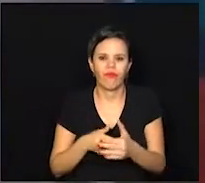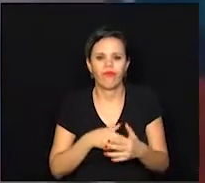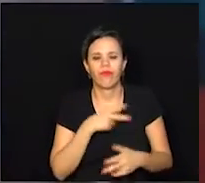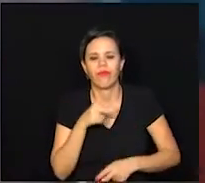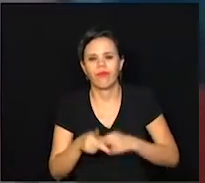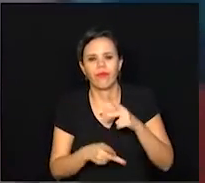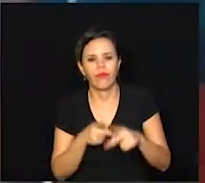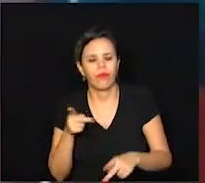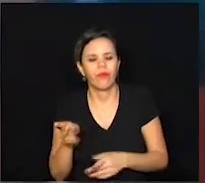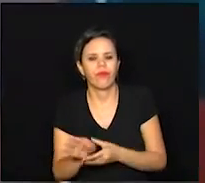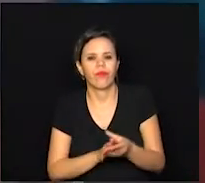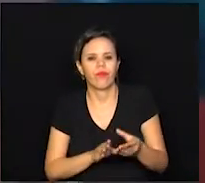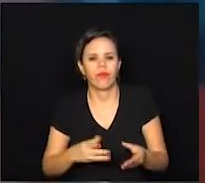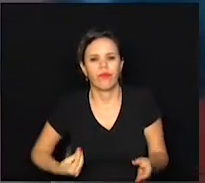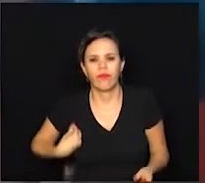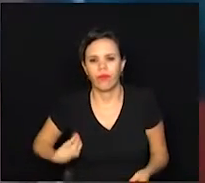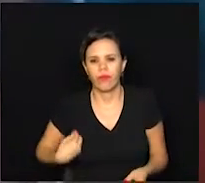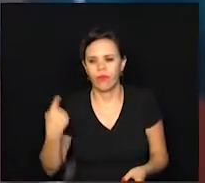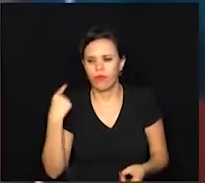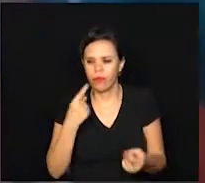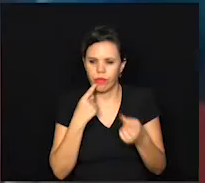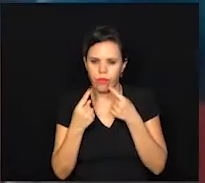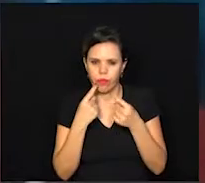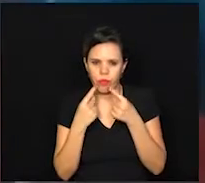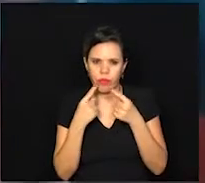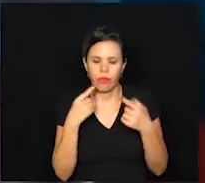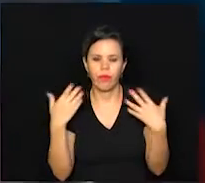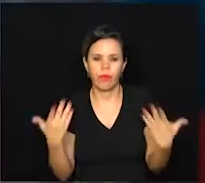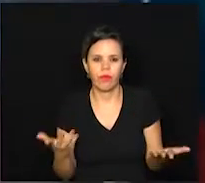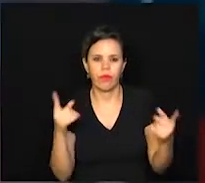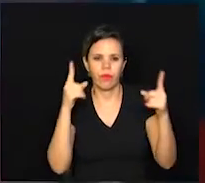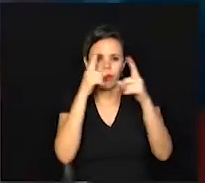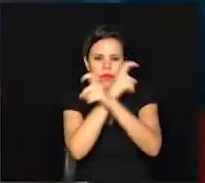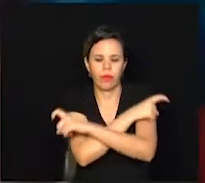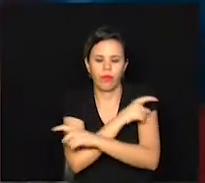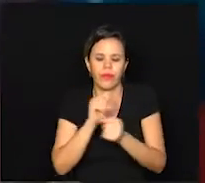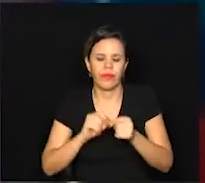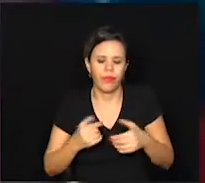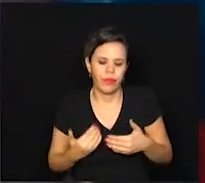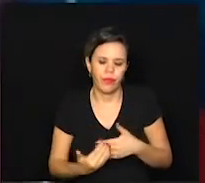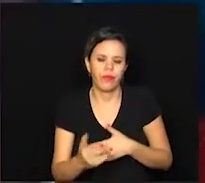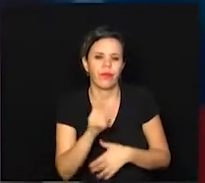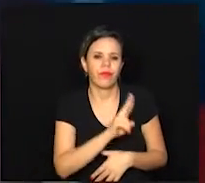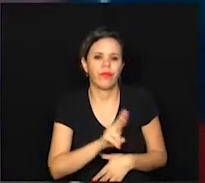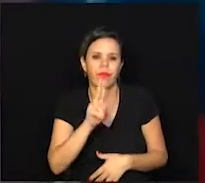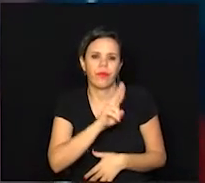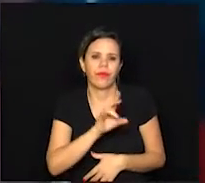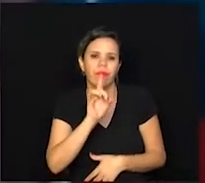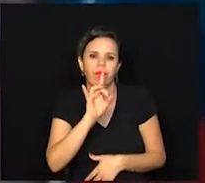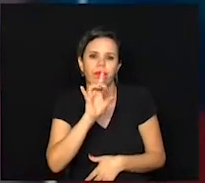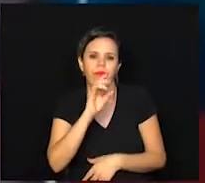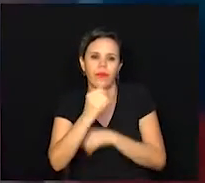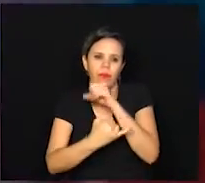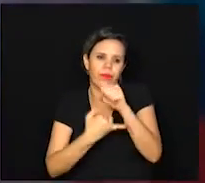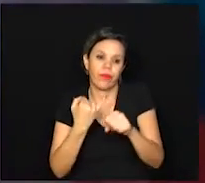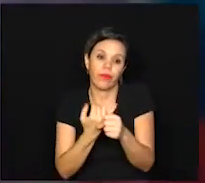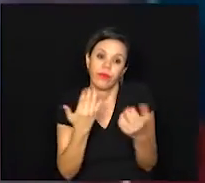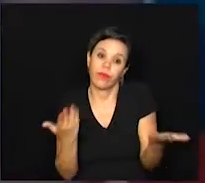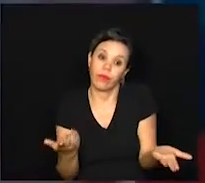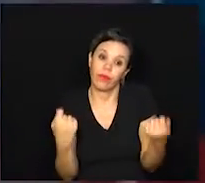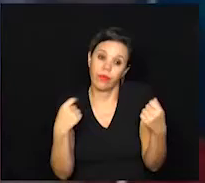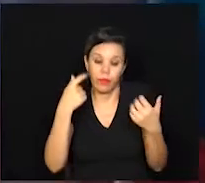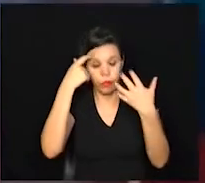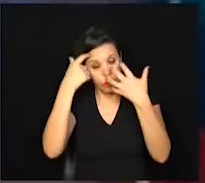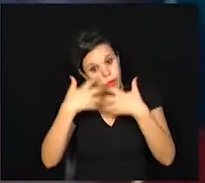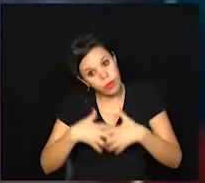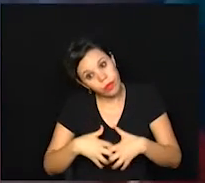no conselho que existia dialogava, e o quanto vai ser difícil fazer isso, utilizando, por exemplo, plataformas. Mas a gente tem que pensar,